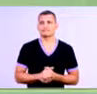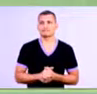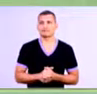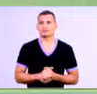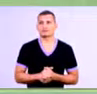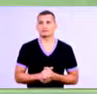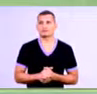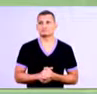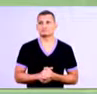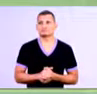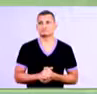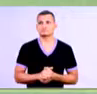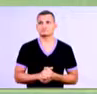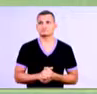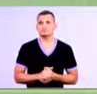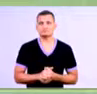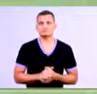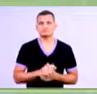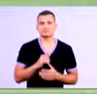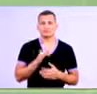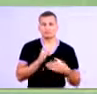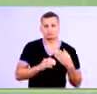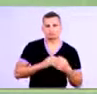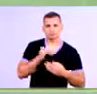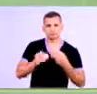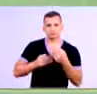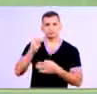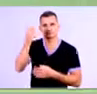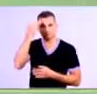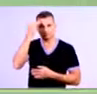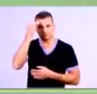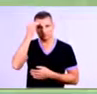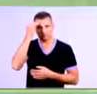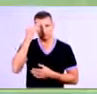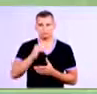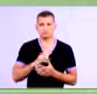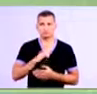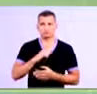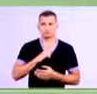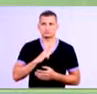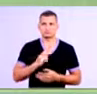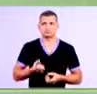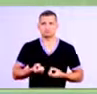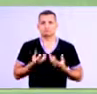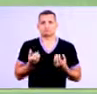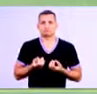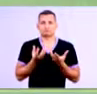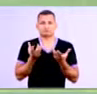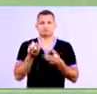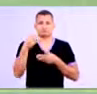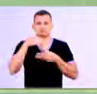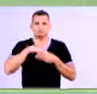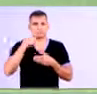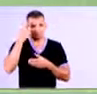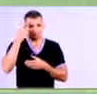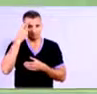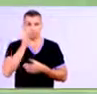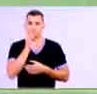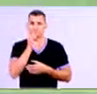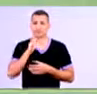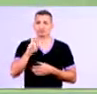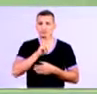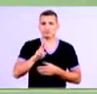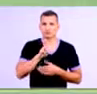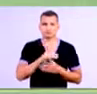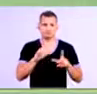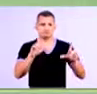Voltando aqui, né, a questão do processo de memorização, ocorre um estímulo externo. Vamos pensar assim, o nosso usuário, né, ele vê uma figurinha